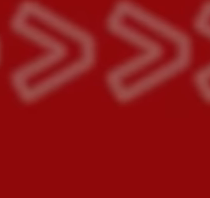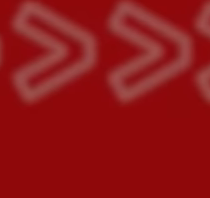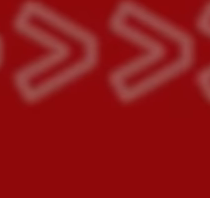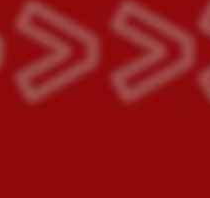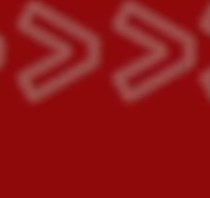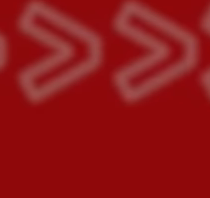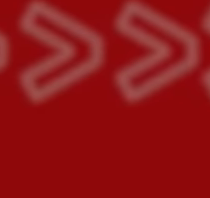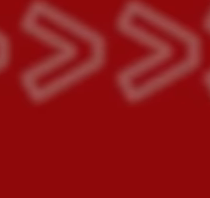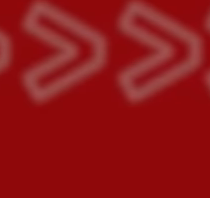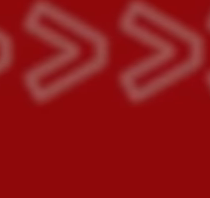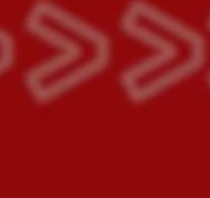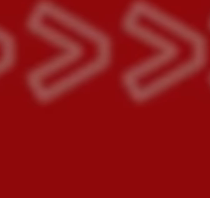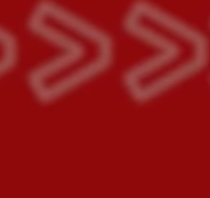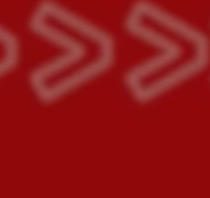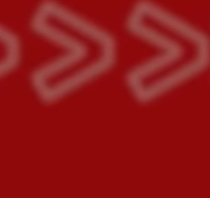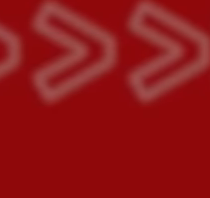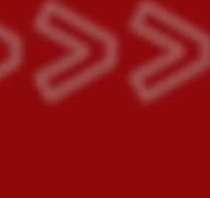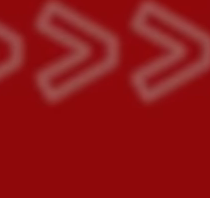C